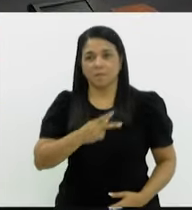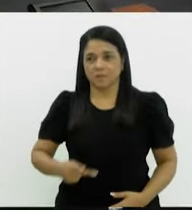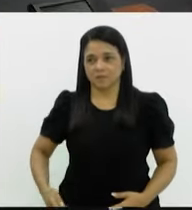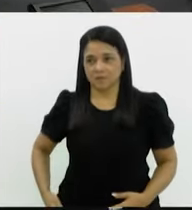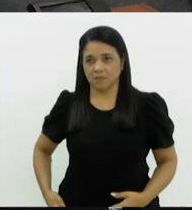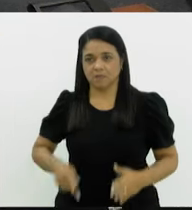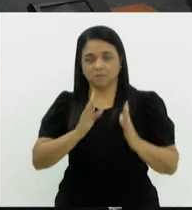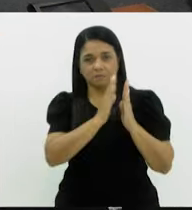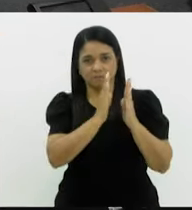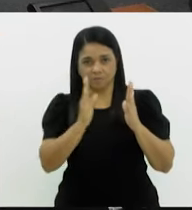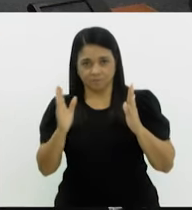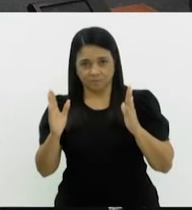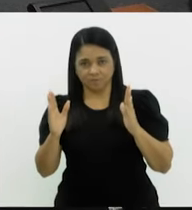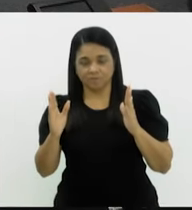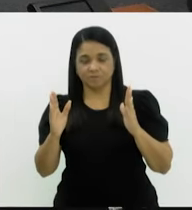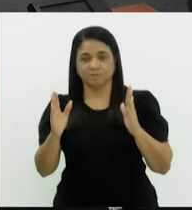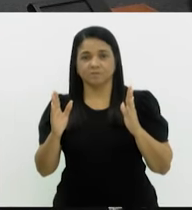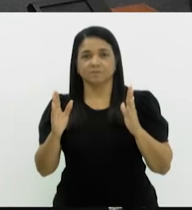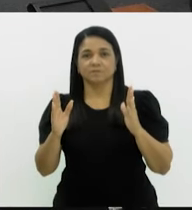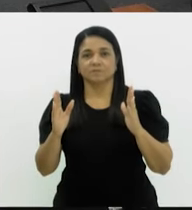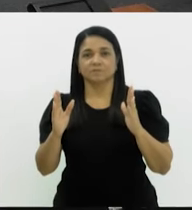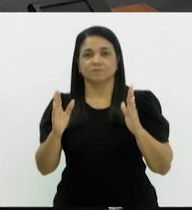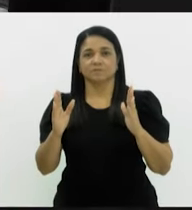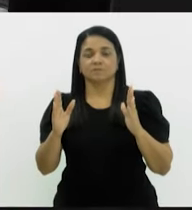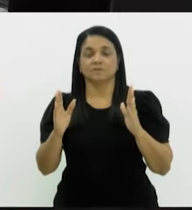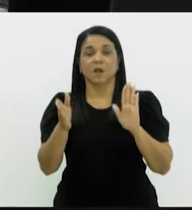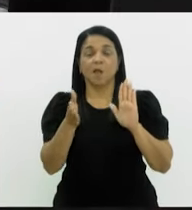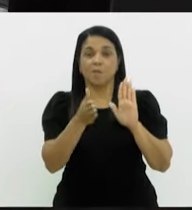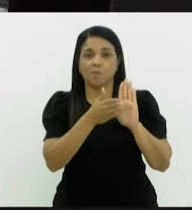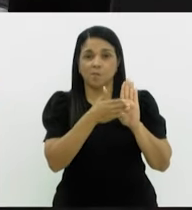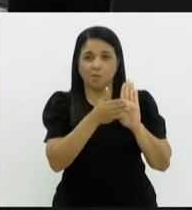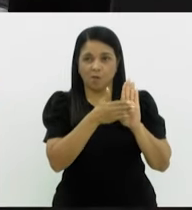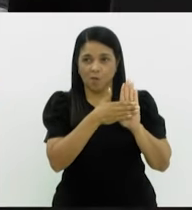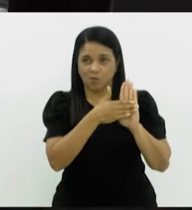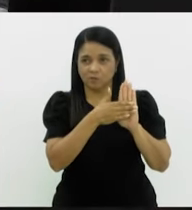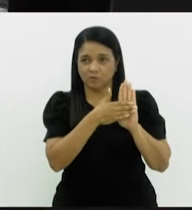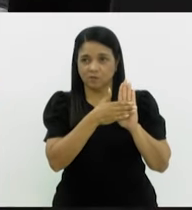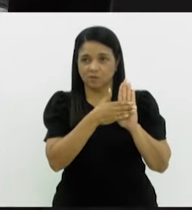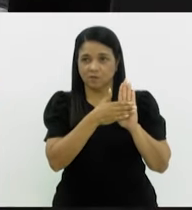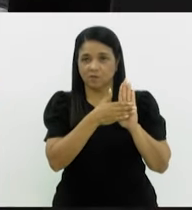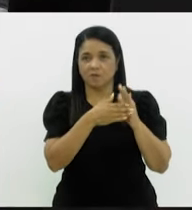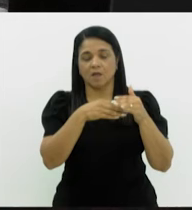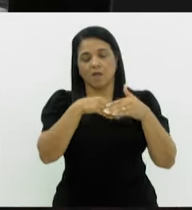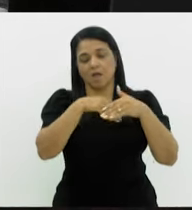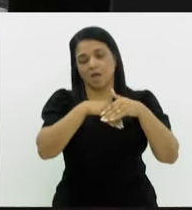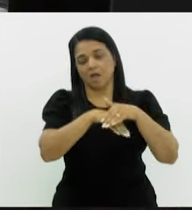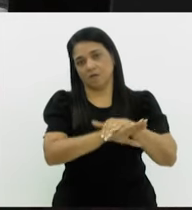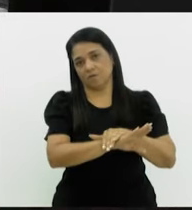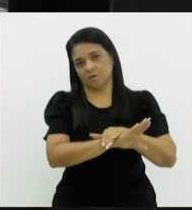chama os trabalhadores à ordem e a presente proposta irá a arquivo.